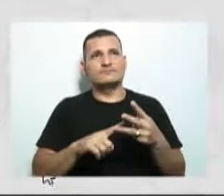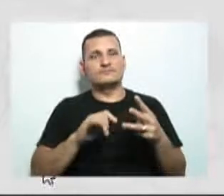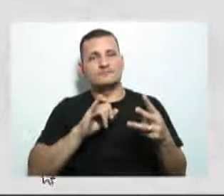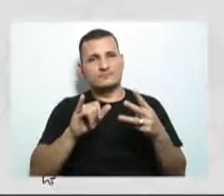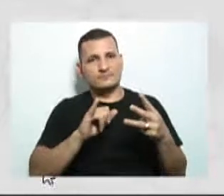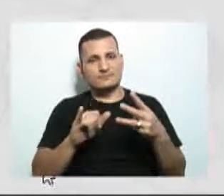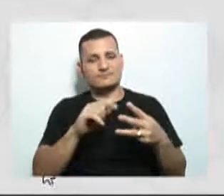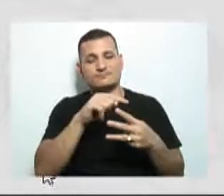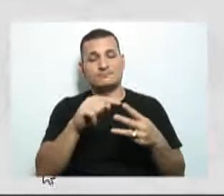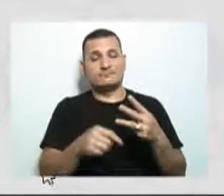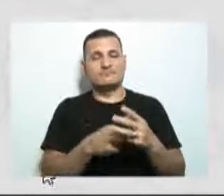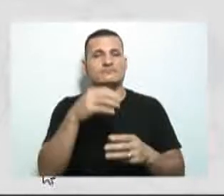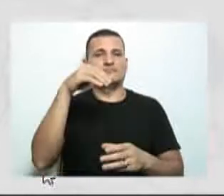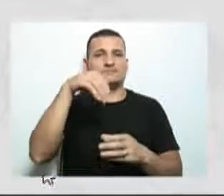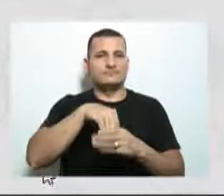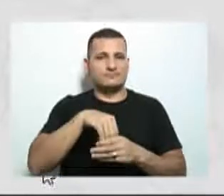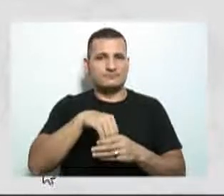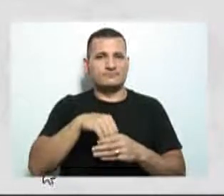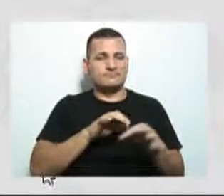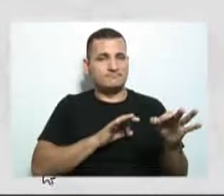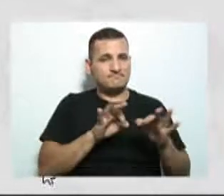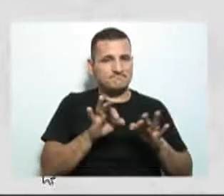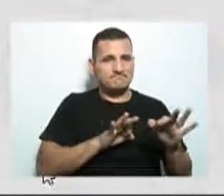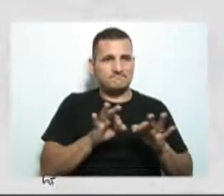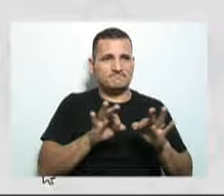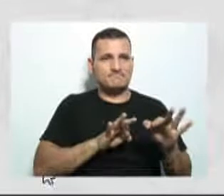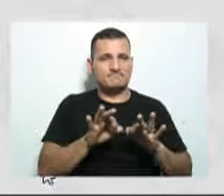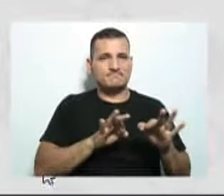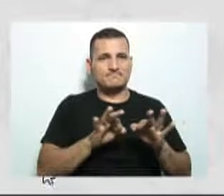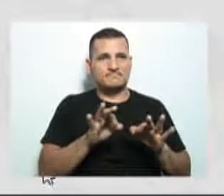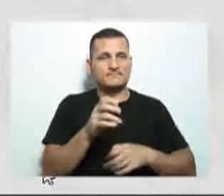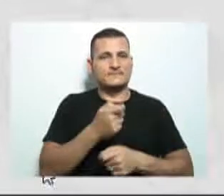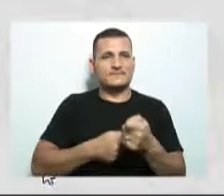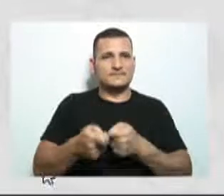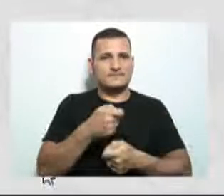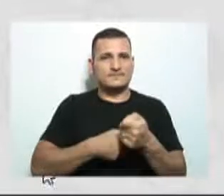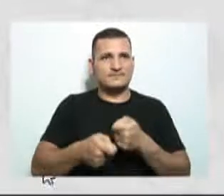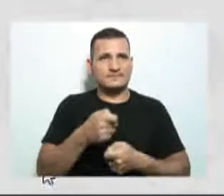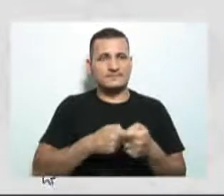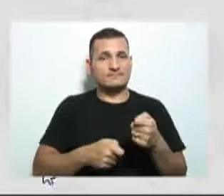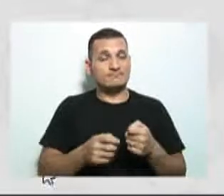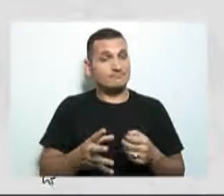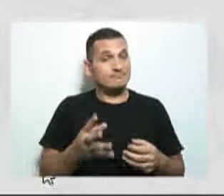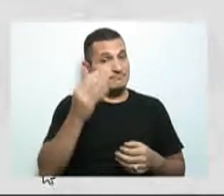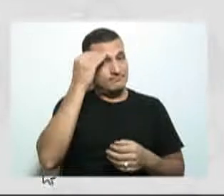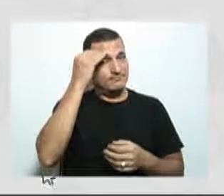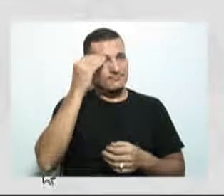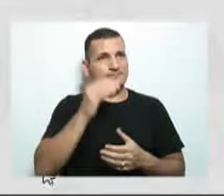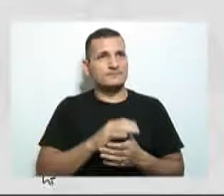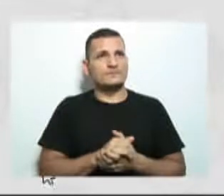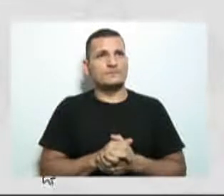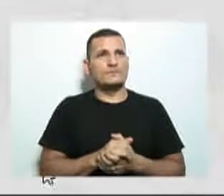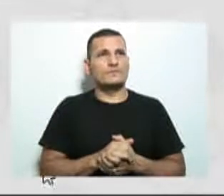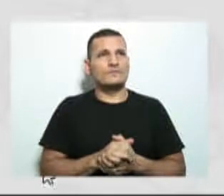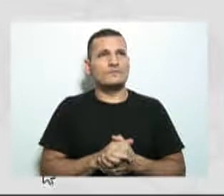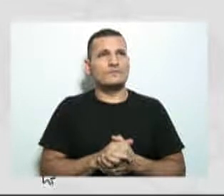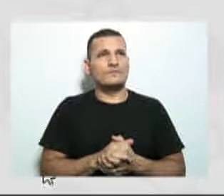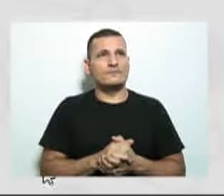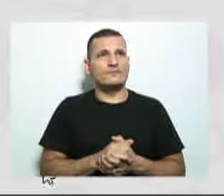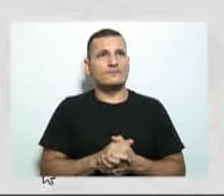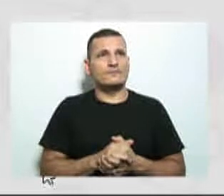deve fazer parte de nosso planejamento de negociação. Gravem isso. Isto